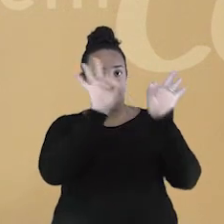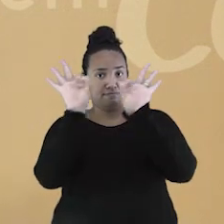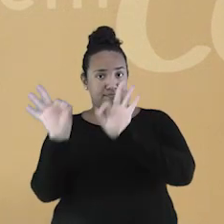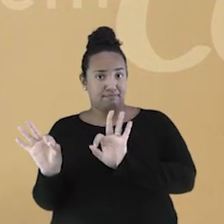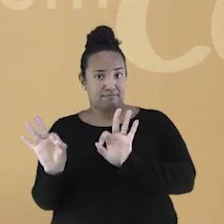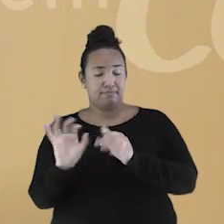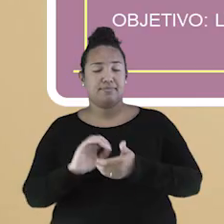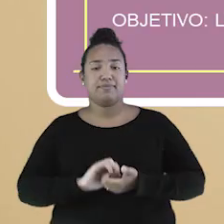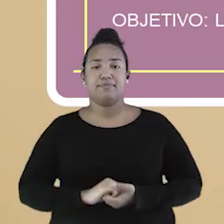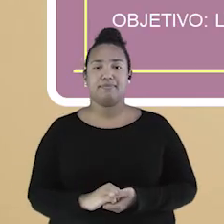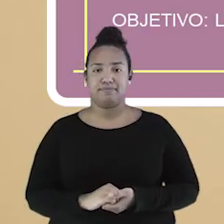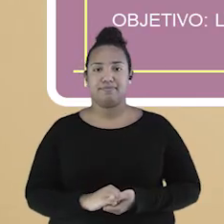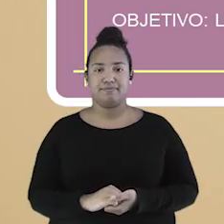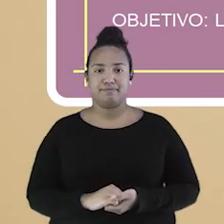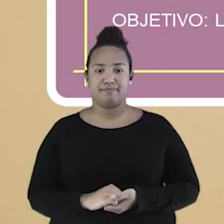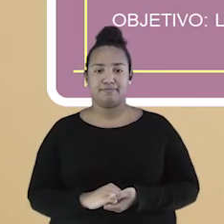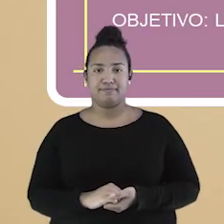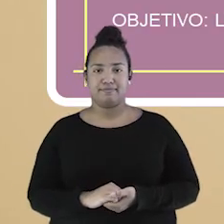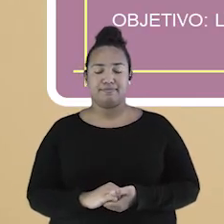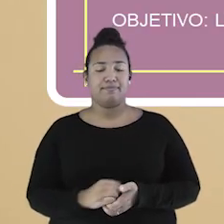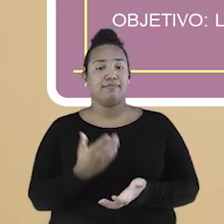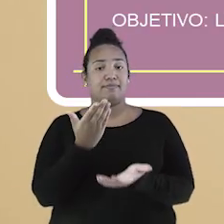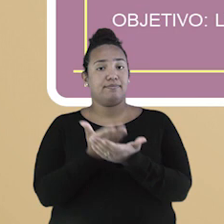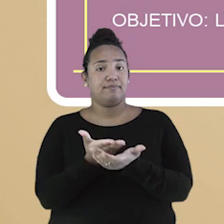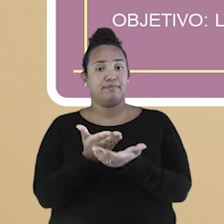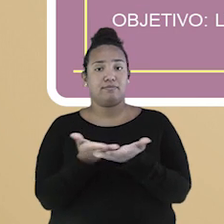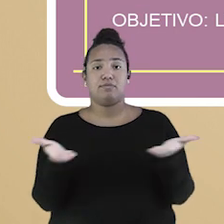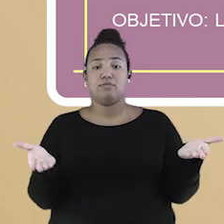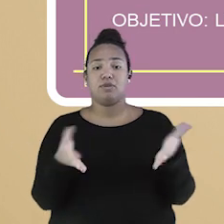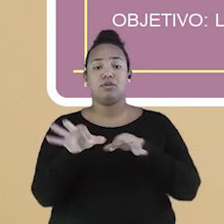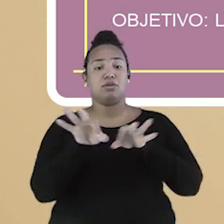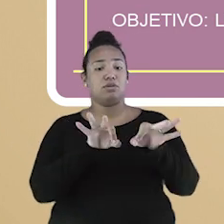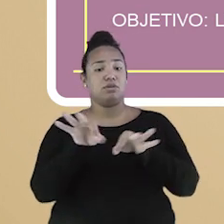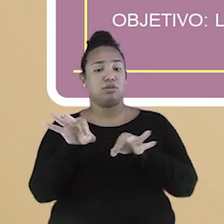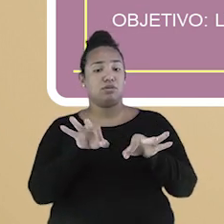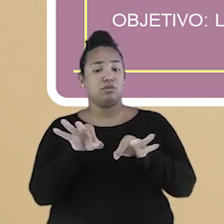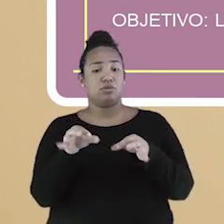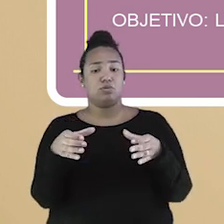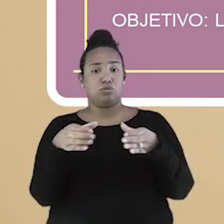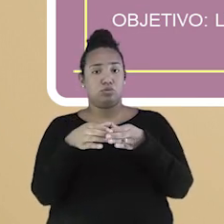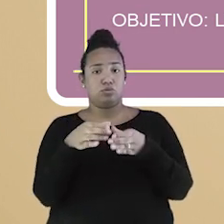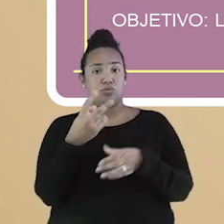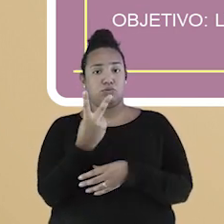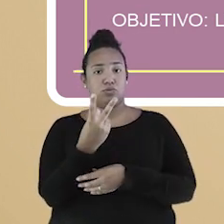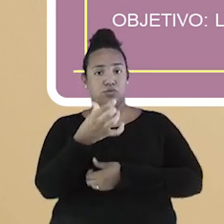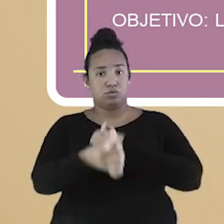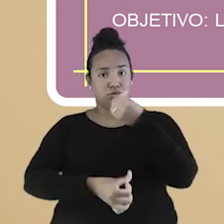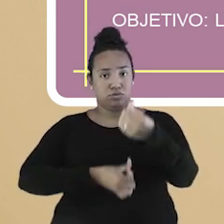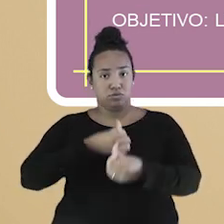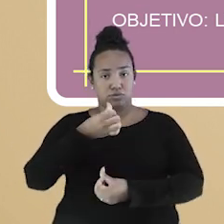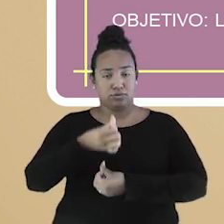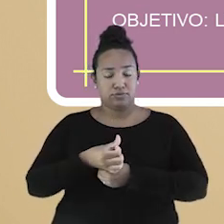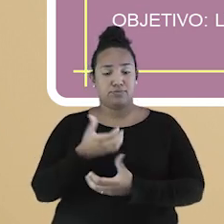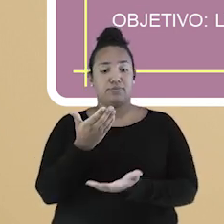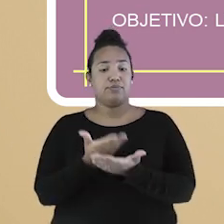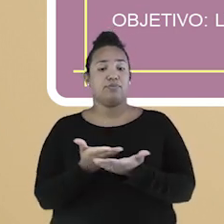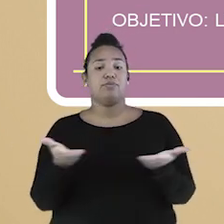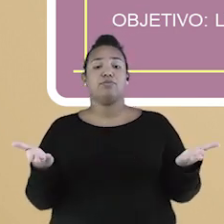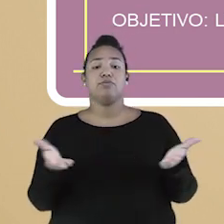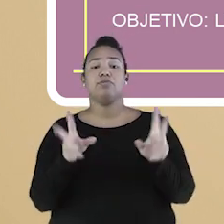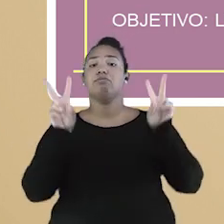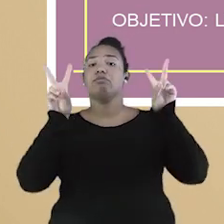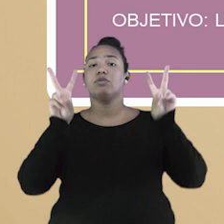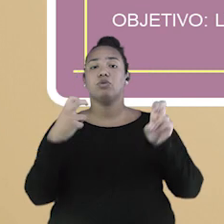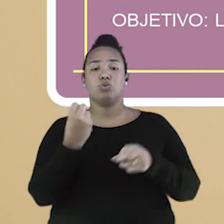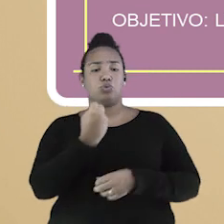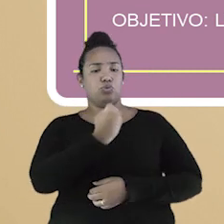acompanhando. Esta aula foi preparada para o segundo ciclo da EJA. A aula de hoje é sobre números por